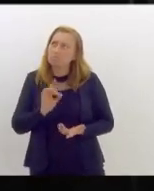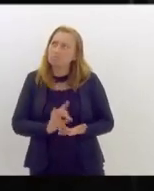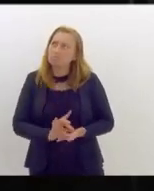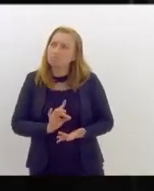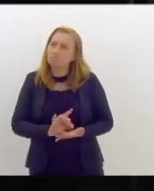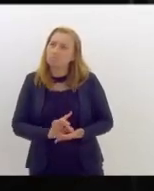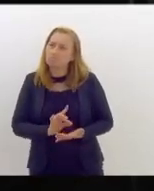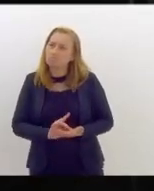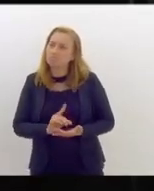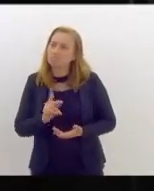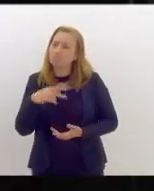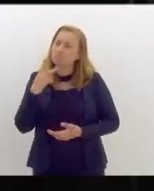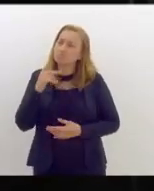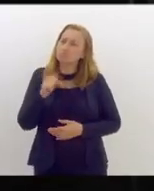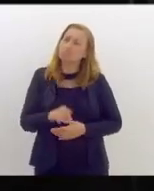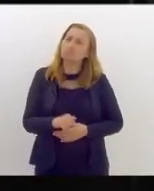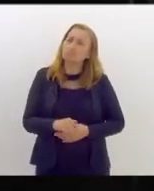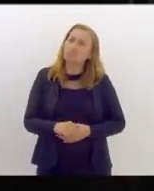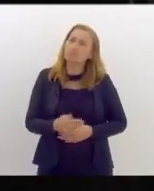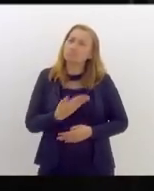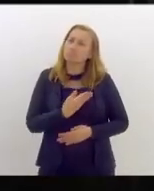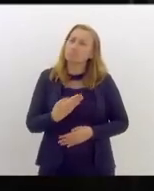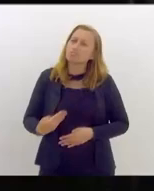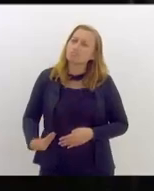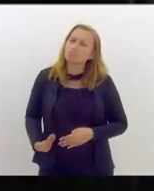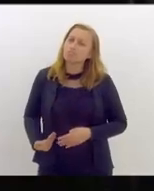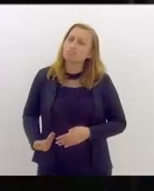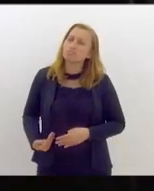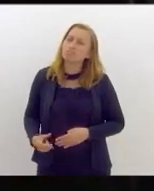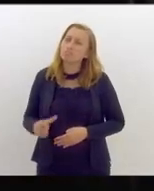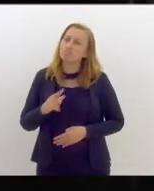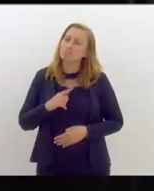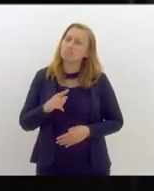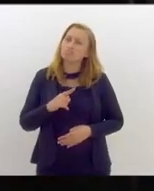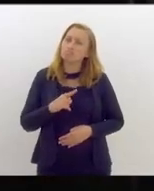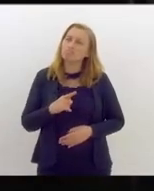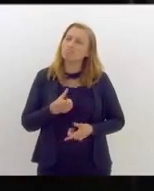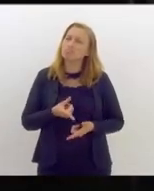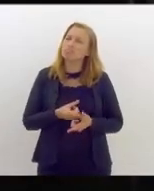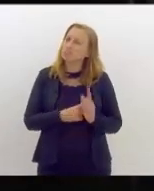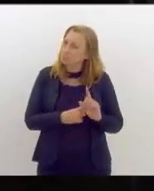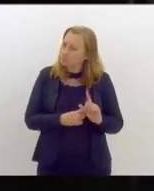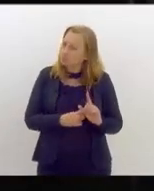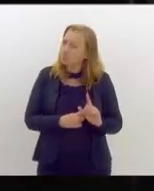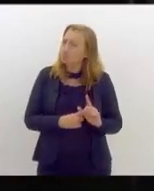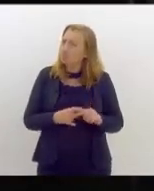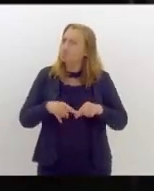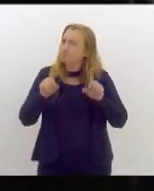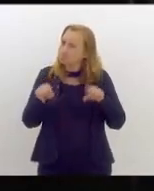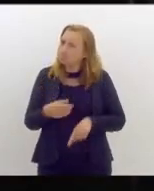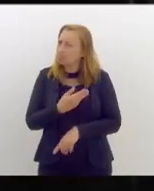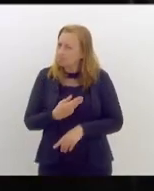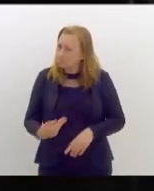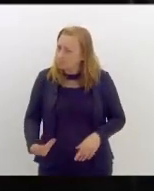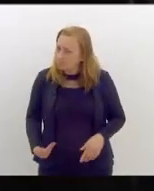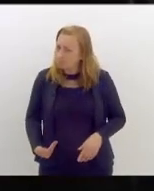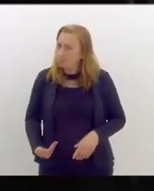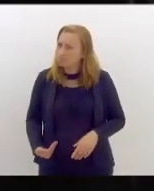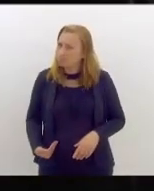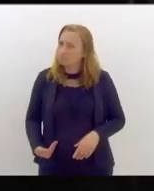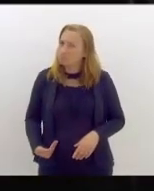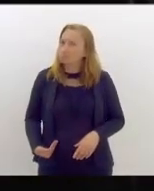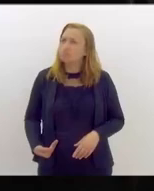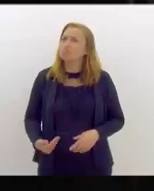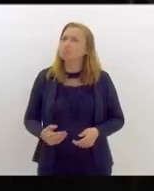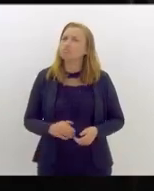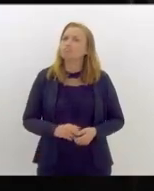como foi dito aqui o governo ainda tem um débito a saudar com servidores públicos deve